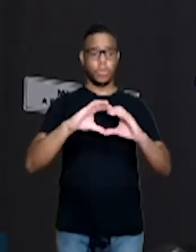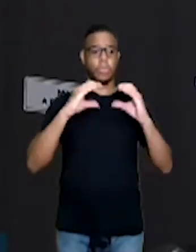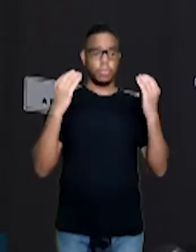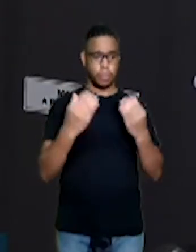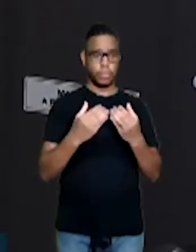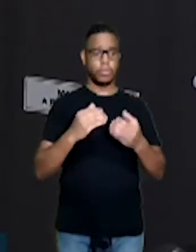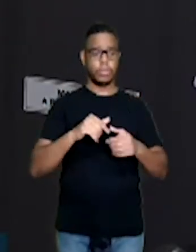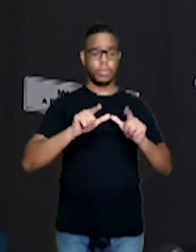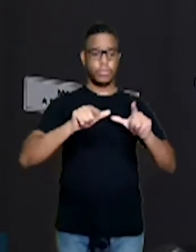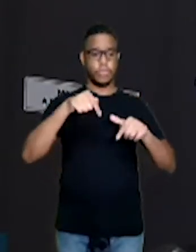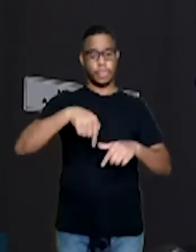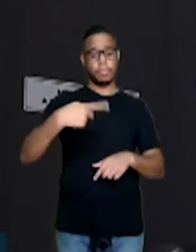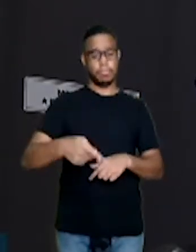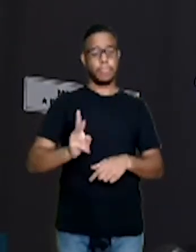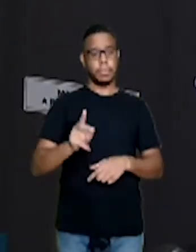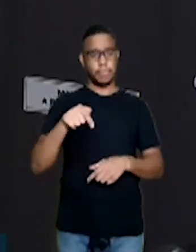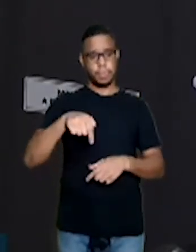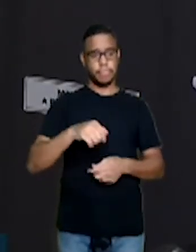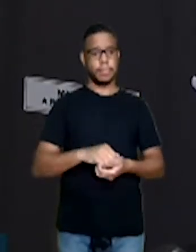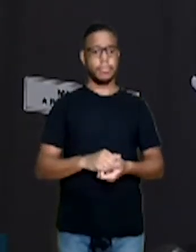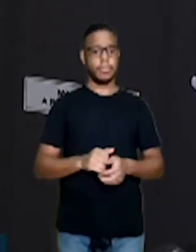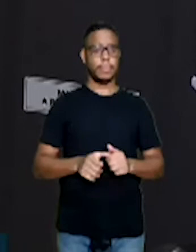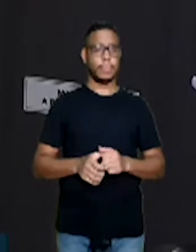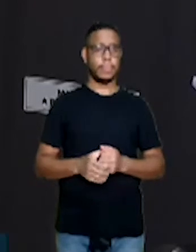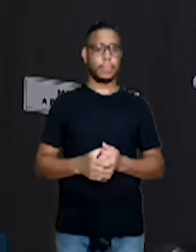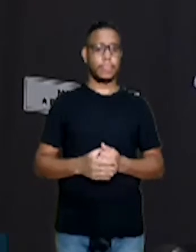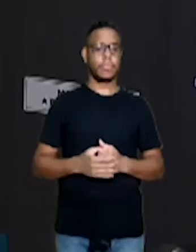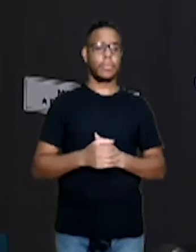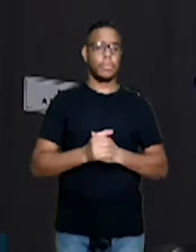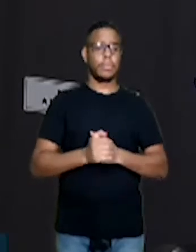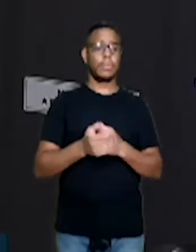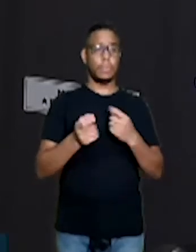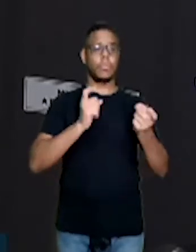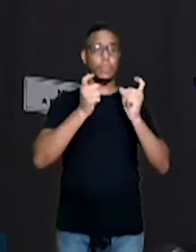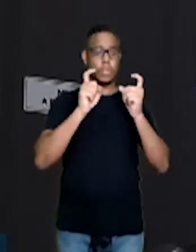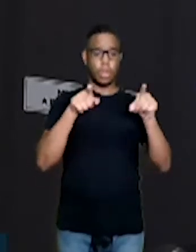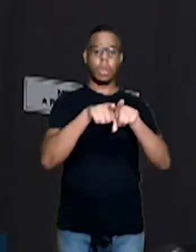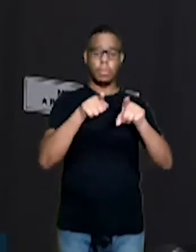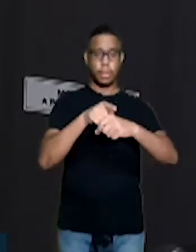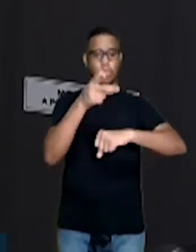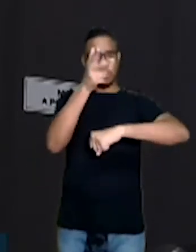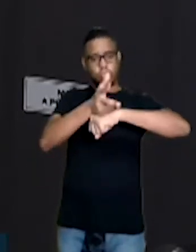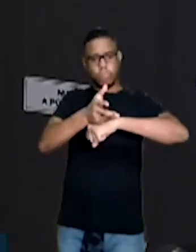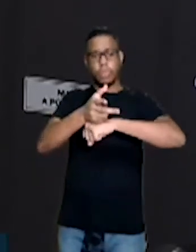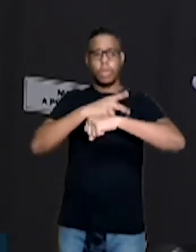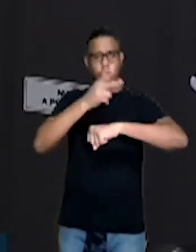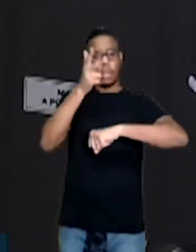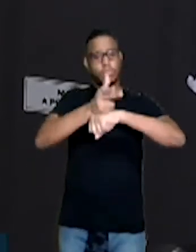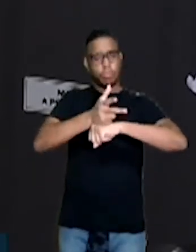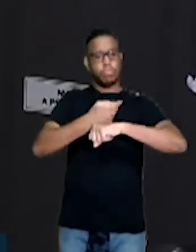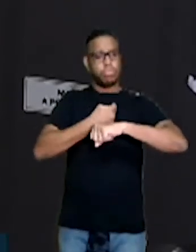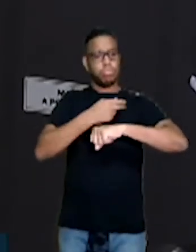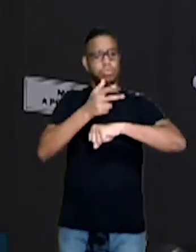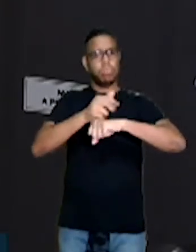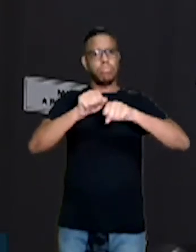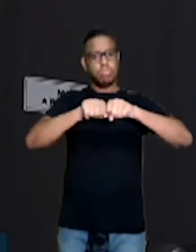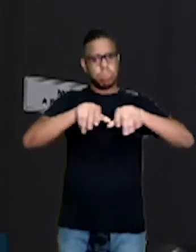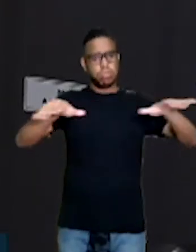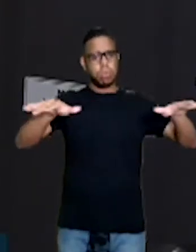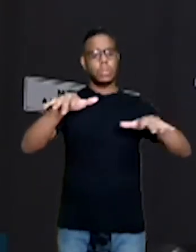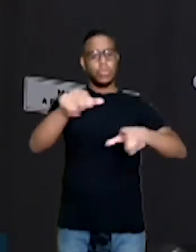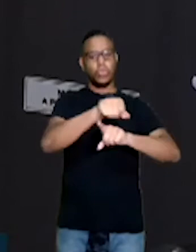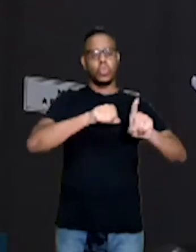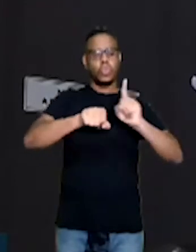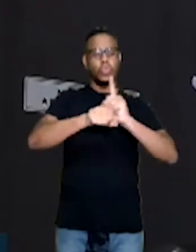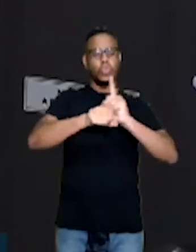aqui nessa Casa de Leis. Lembrando que essas reuniões também são transmitidas ao vivo, para toda a sociedade,